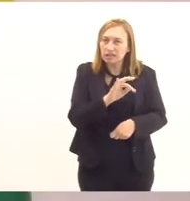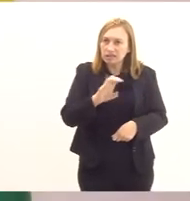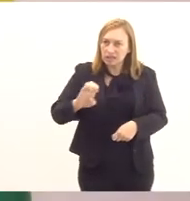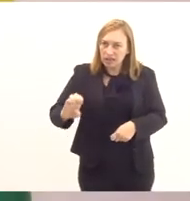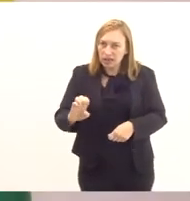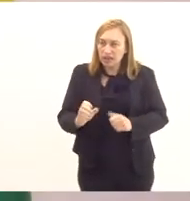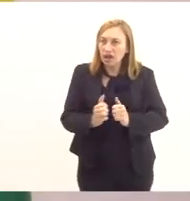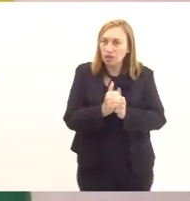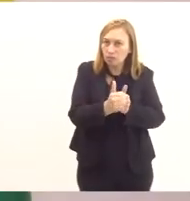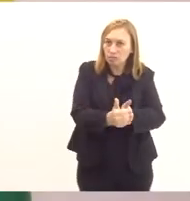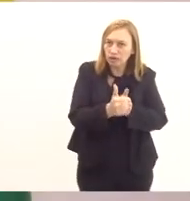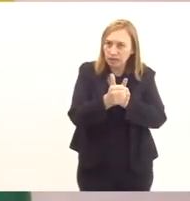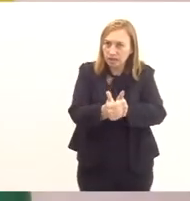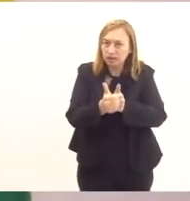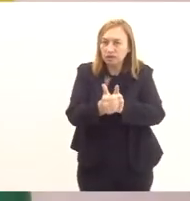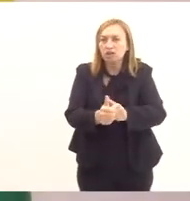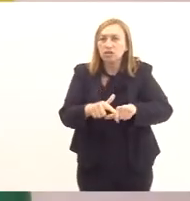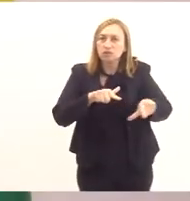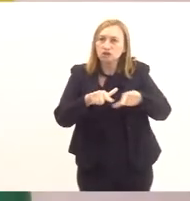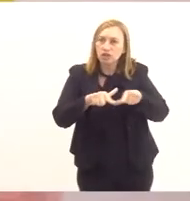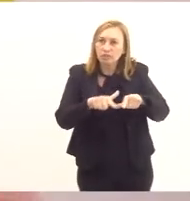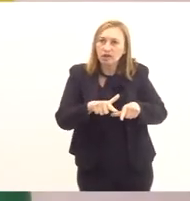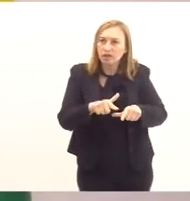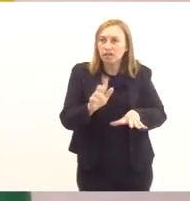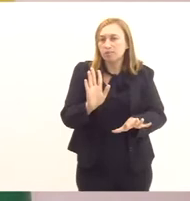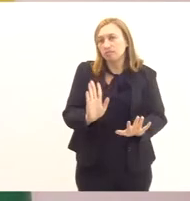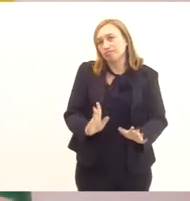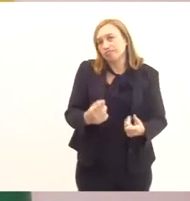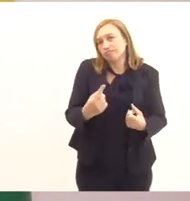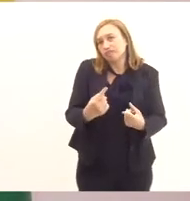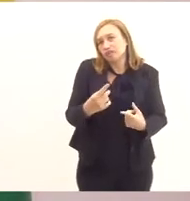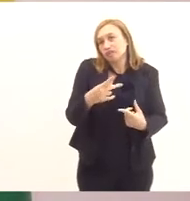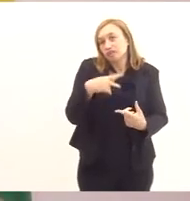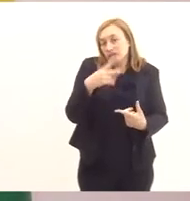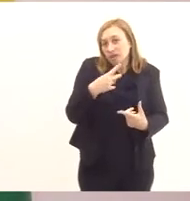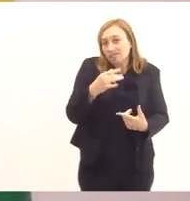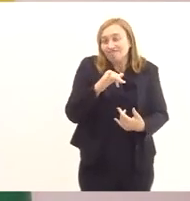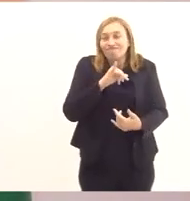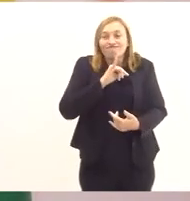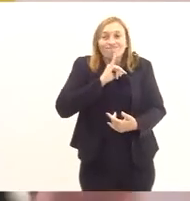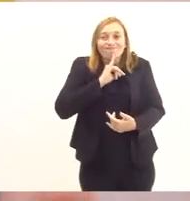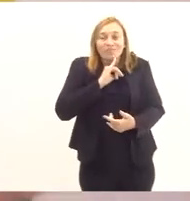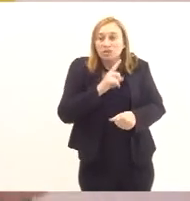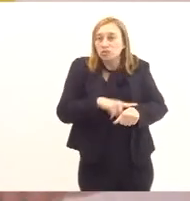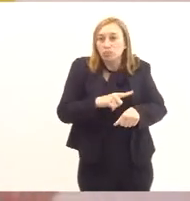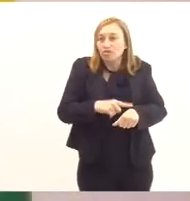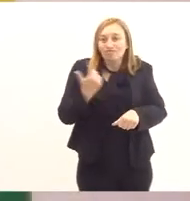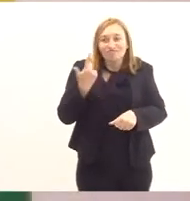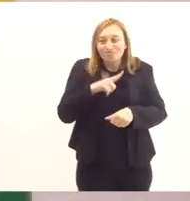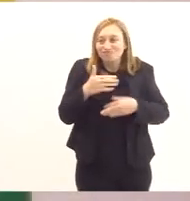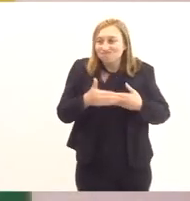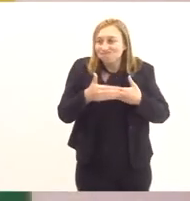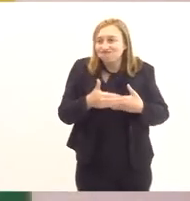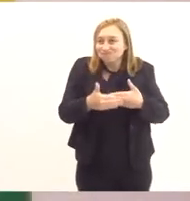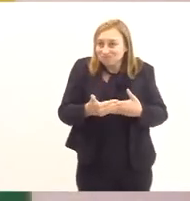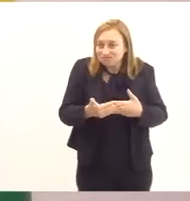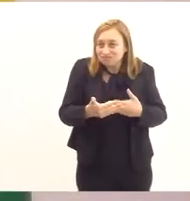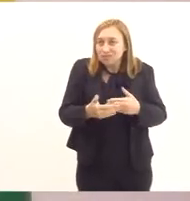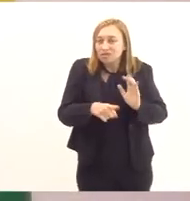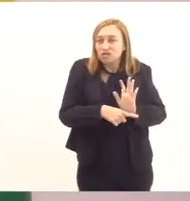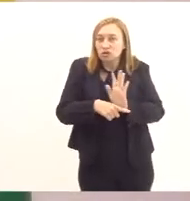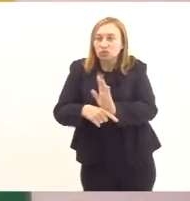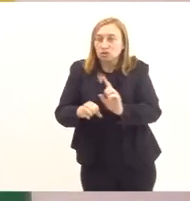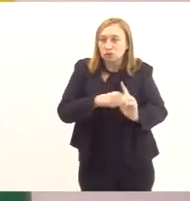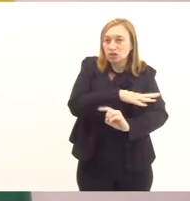TC aqui acompanhando os trabalhos porque a gente tá falando infelizmente nesse momento a gente não conseguiu avançar ainda na questão da